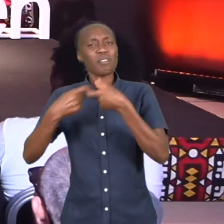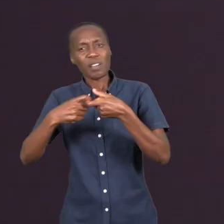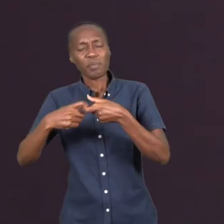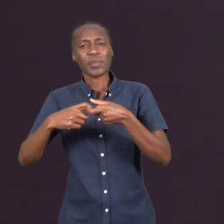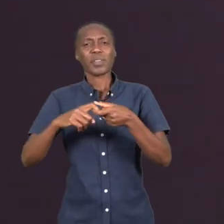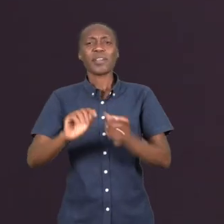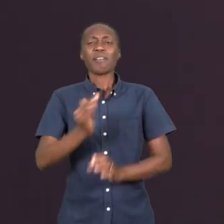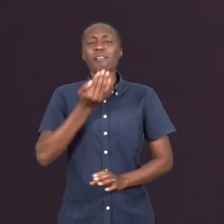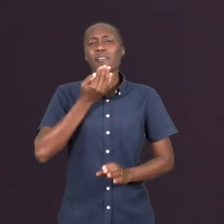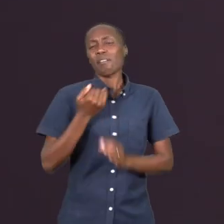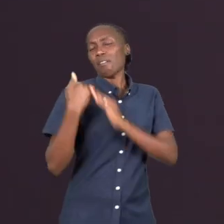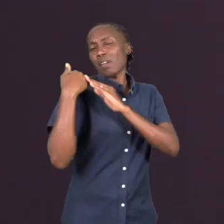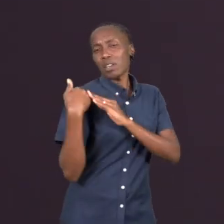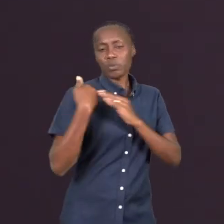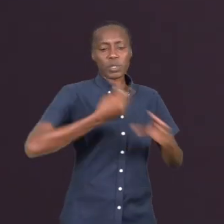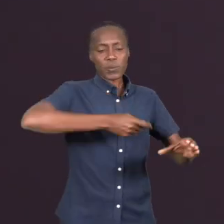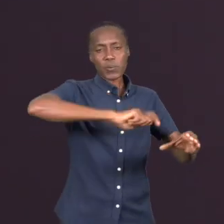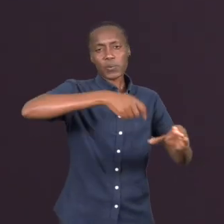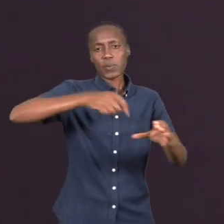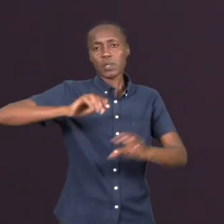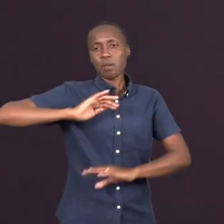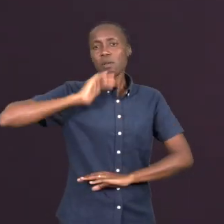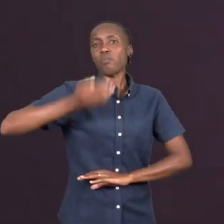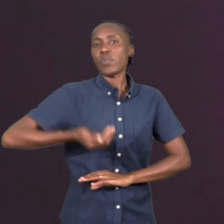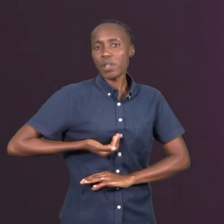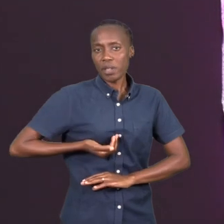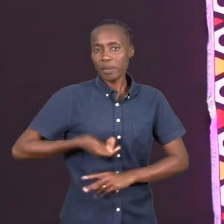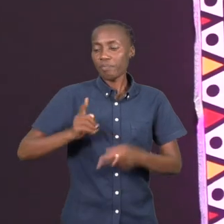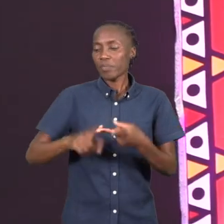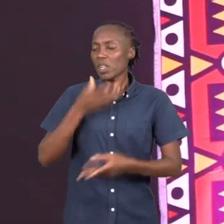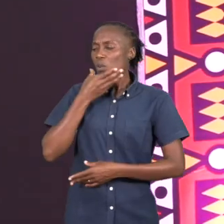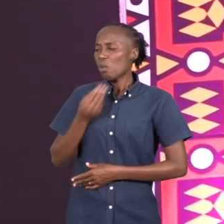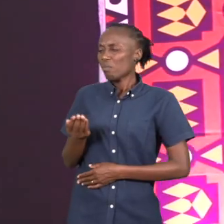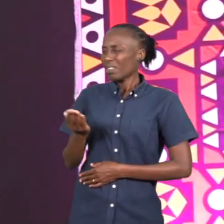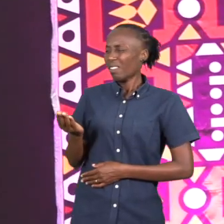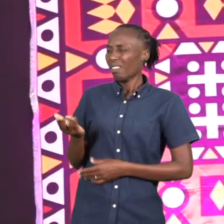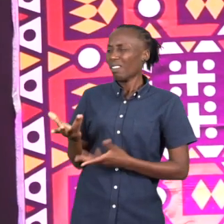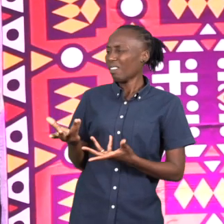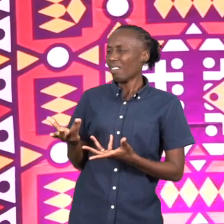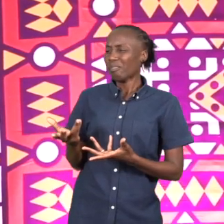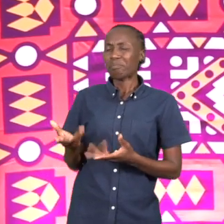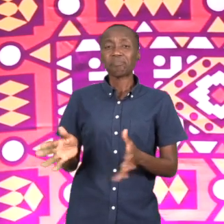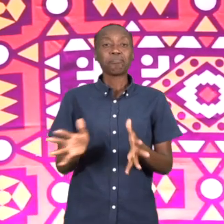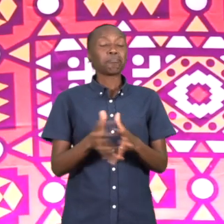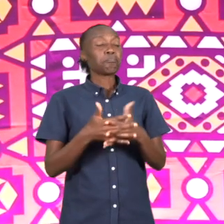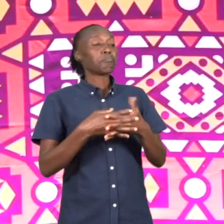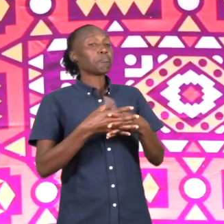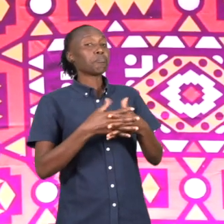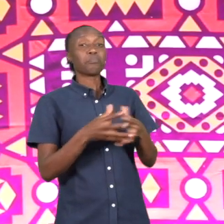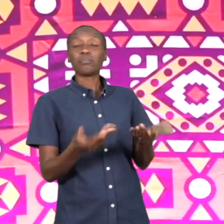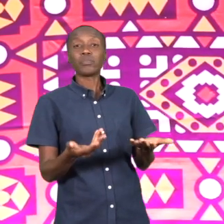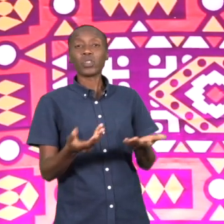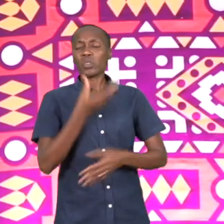da cozinha. Vejamos. Parece que os homens têm uma incapacidade adquirida.